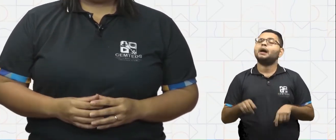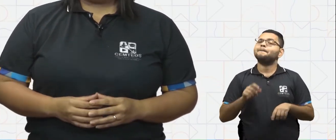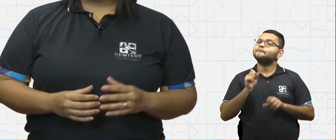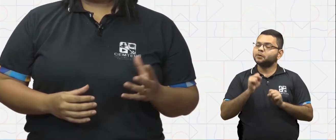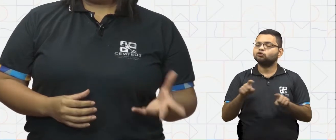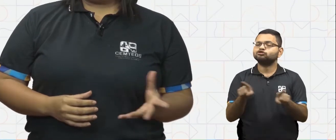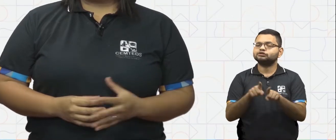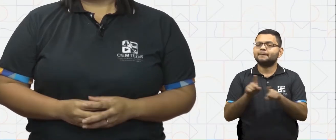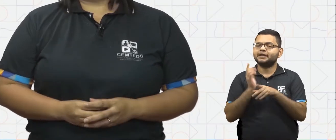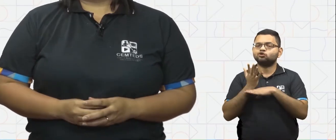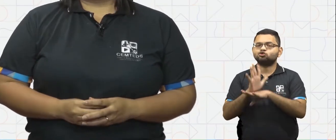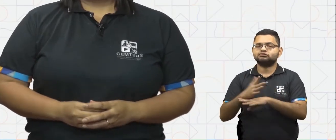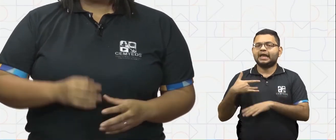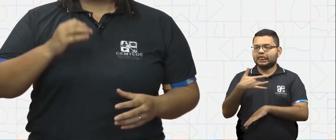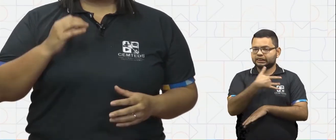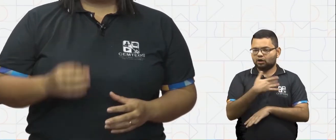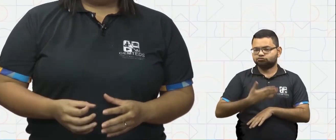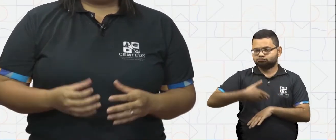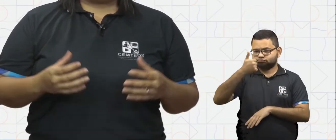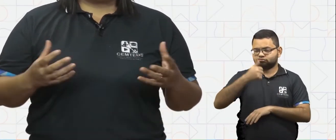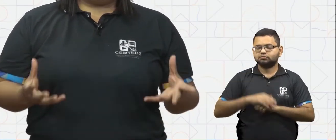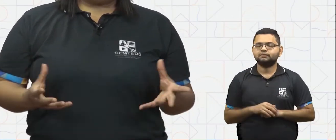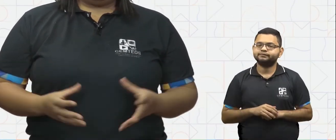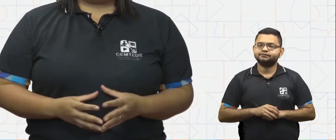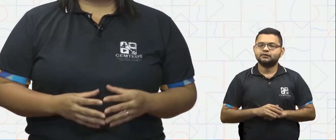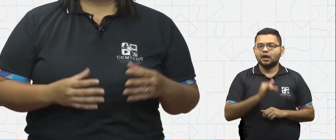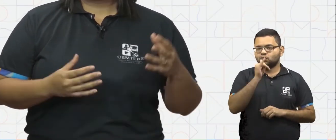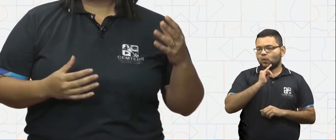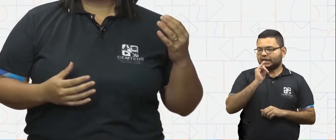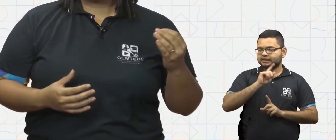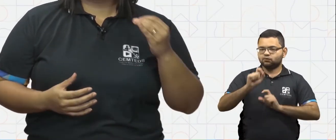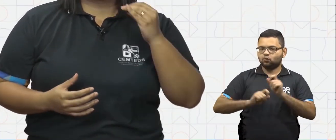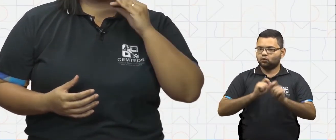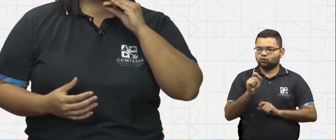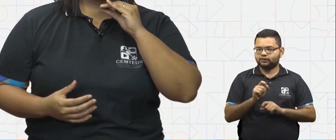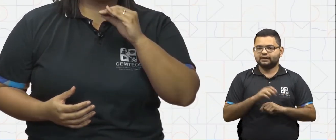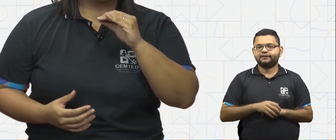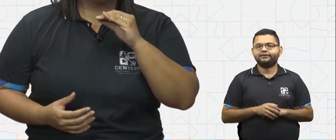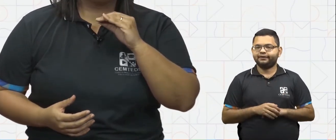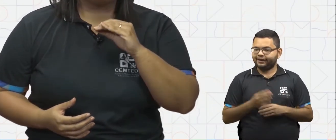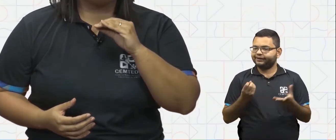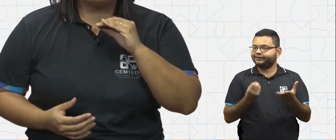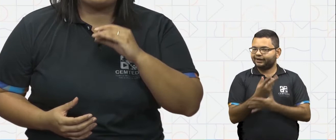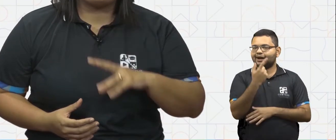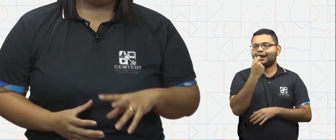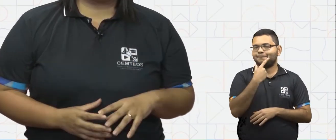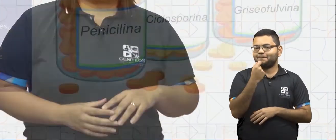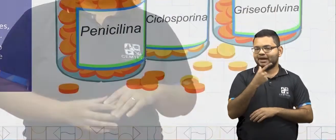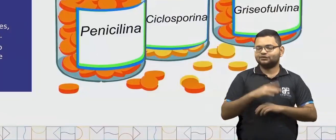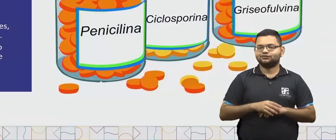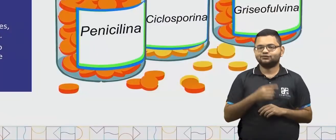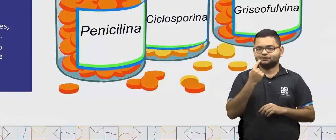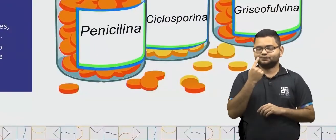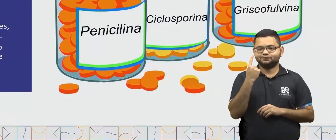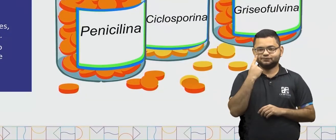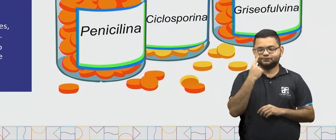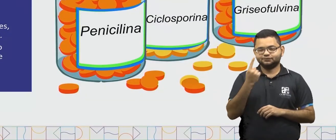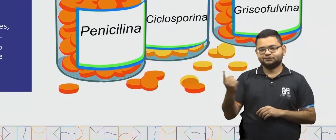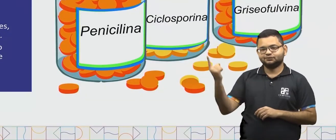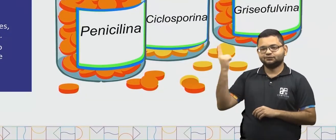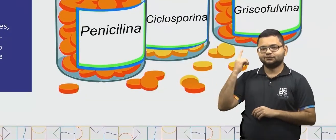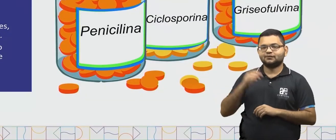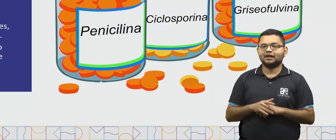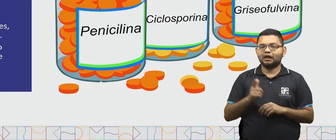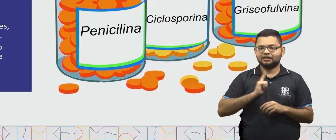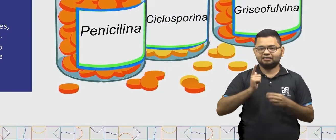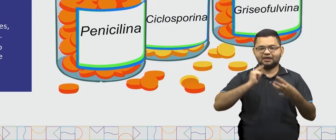ser benéficos para a saúde, pois podem, por exemplo, ser usados para a produção de remédios. O gênero